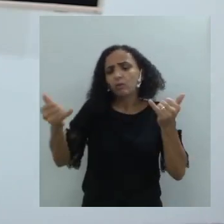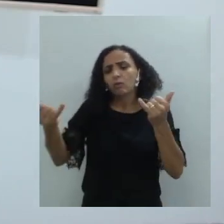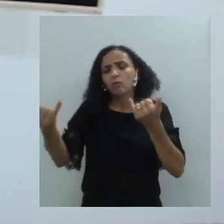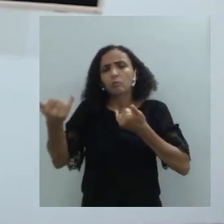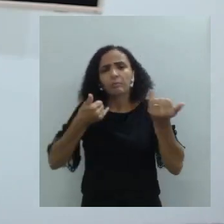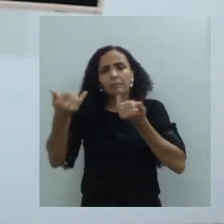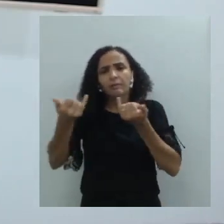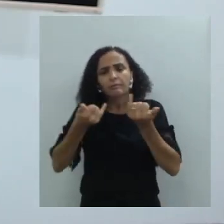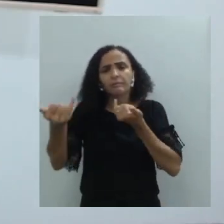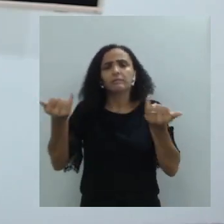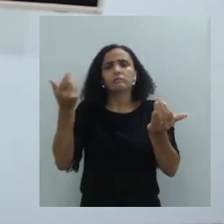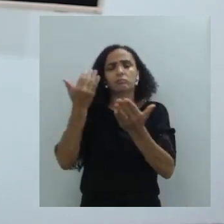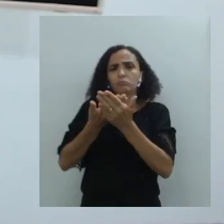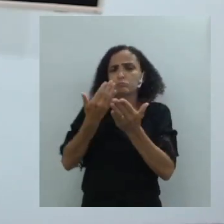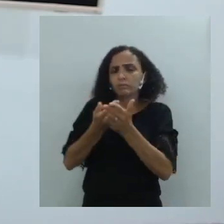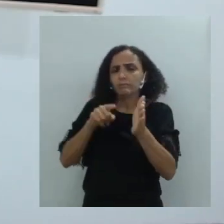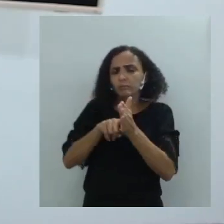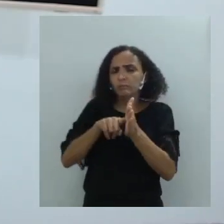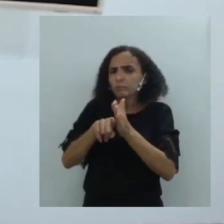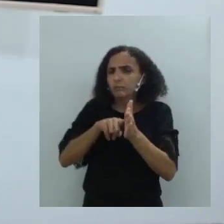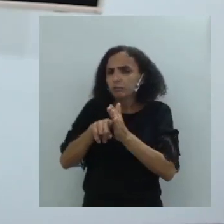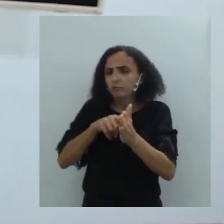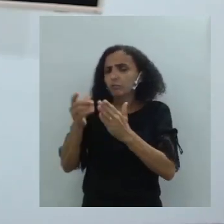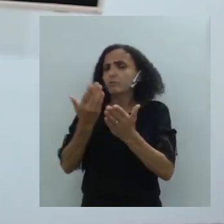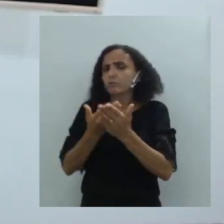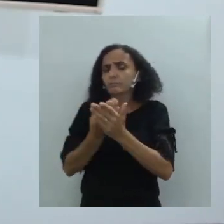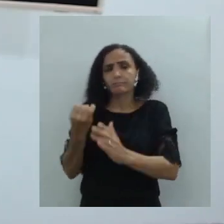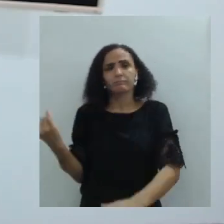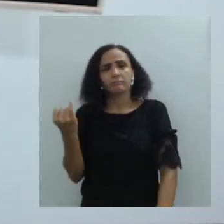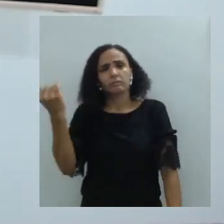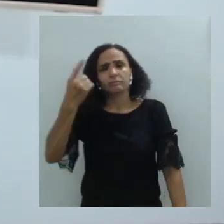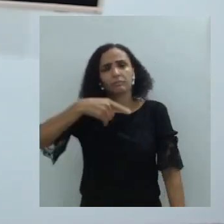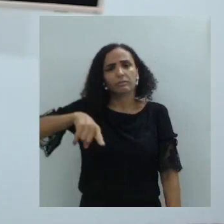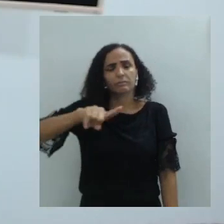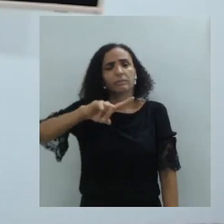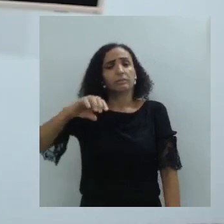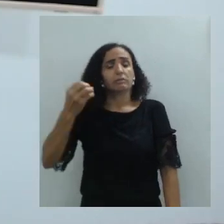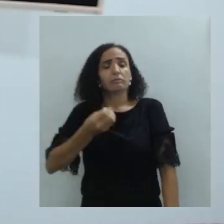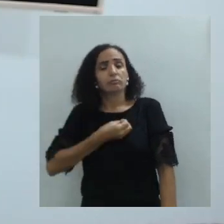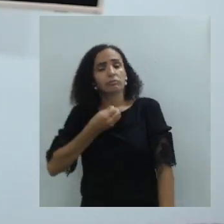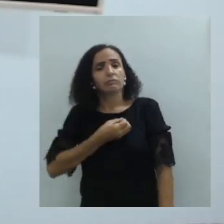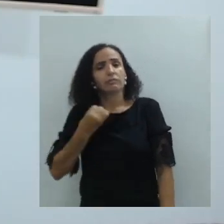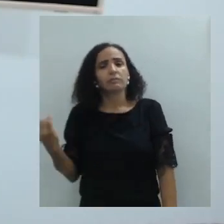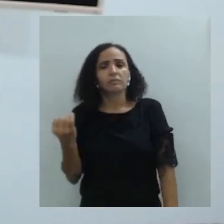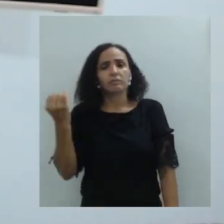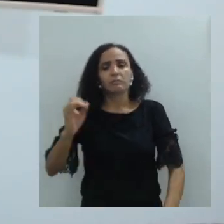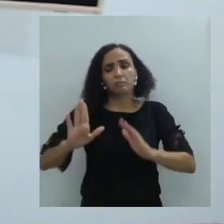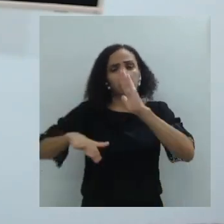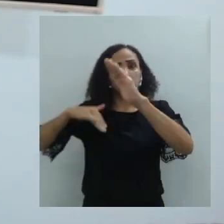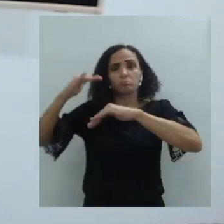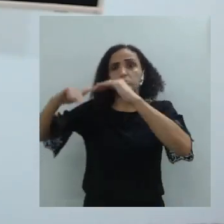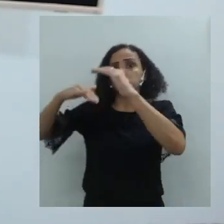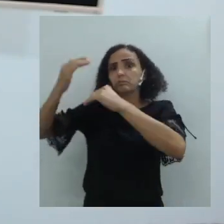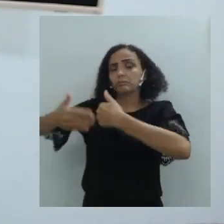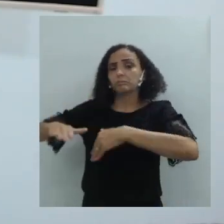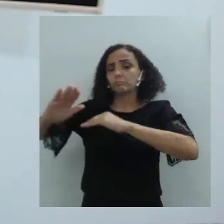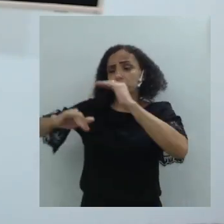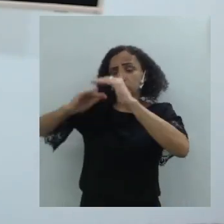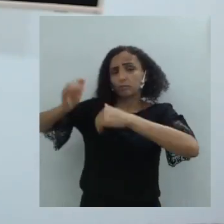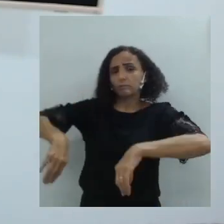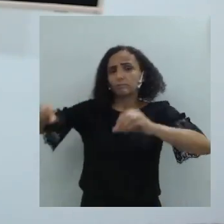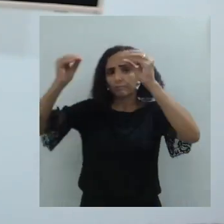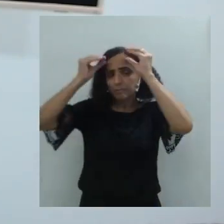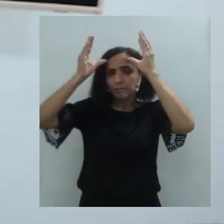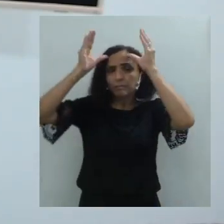se integrar, estudar, dialogar, que é uma situação importante na nossa vida, né? O nosso crescimento, o nosso desenvolvimento como